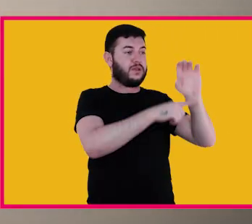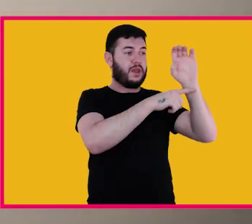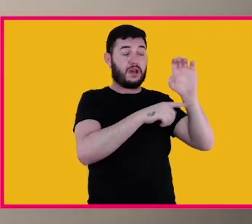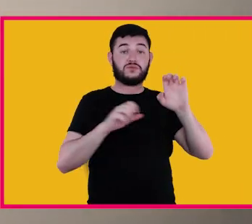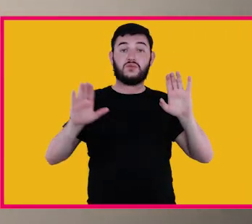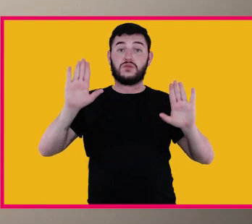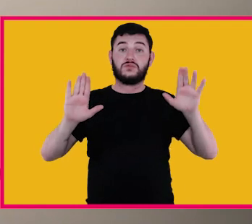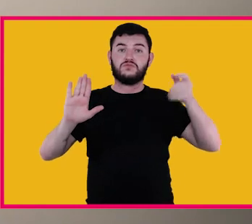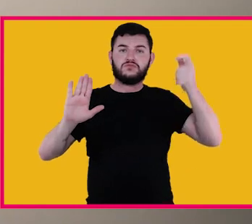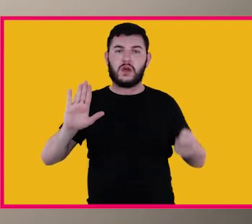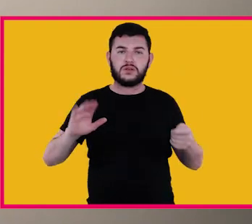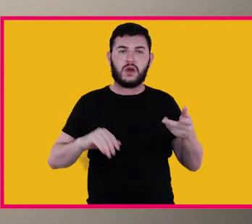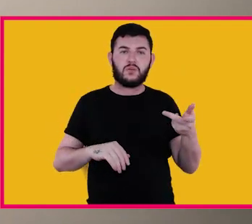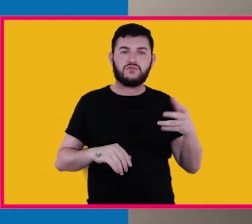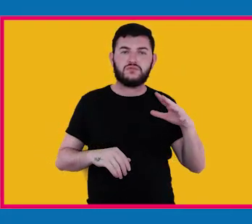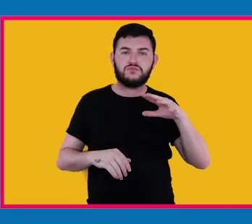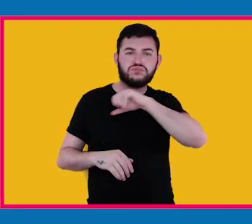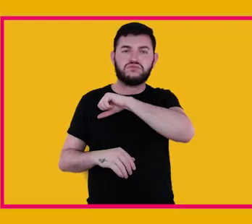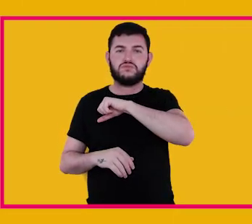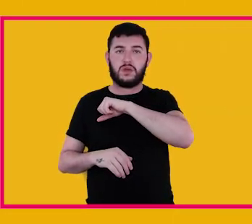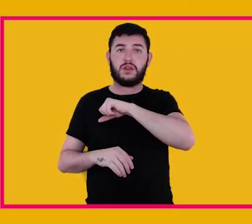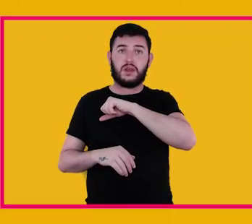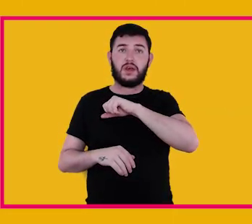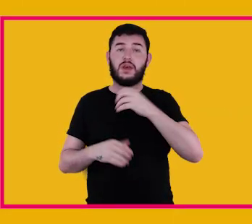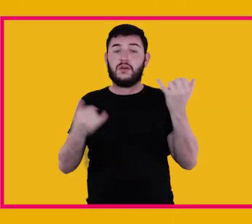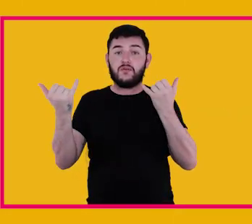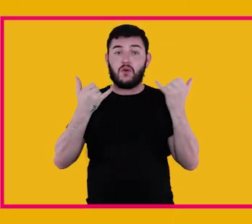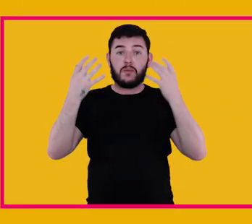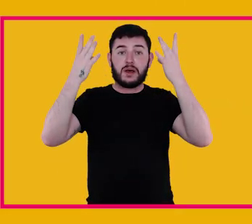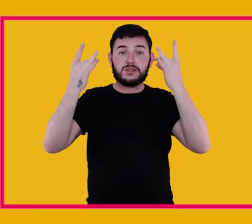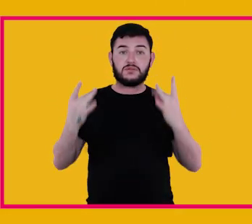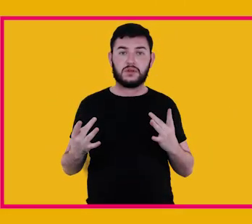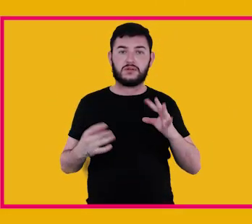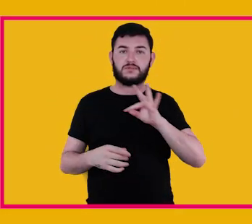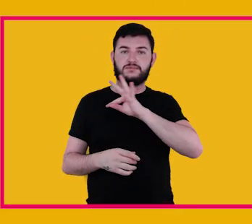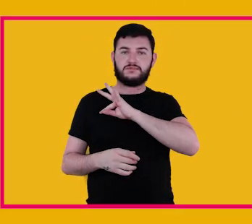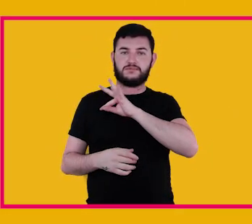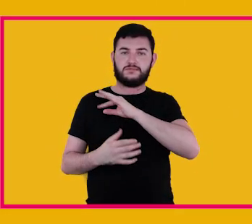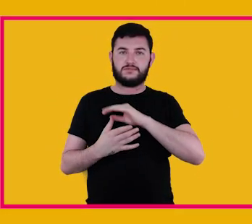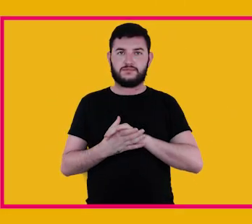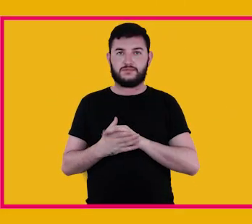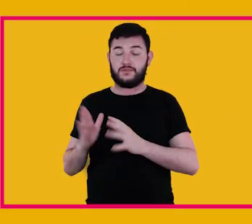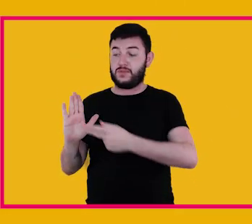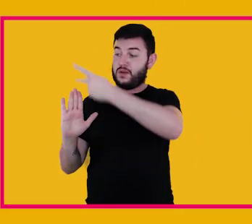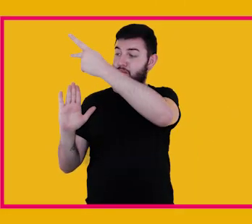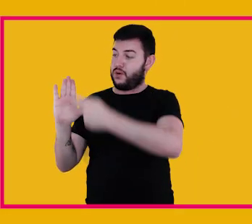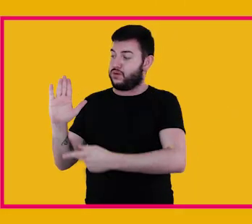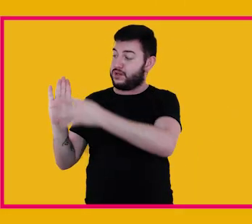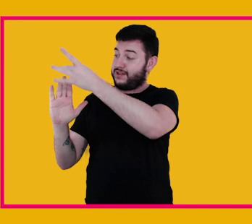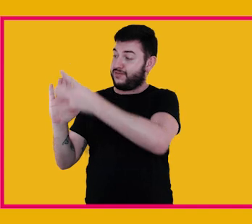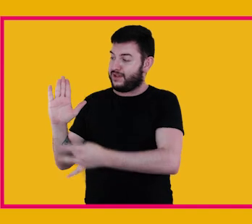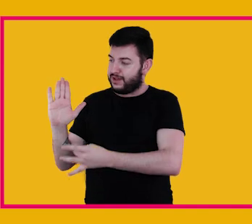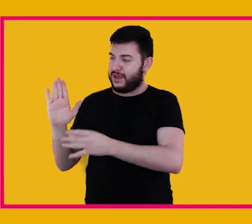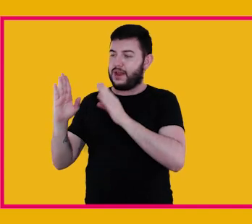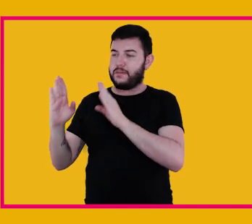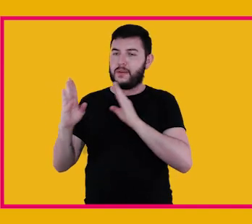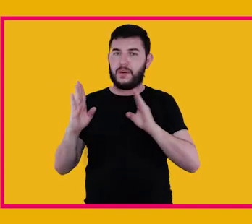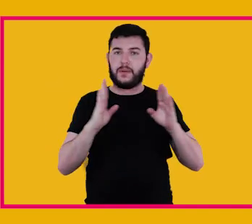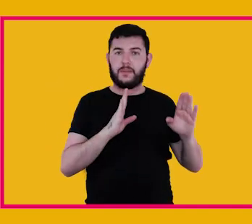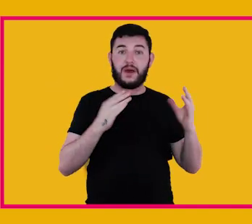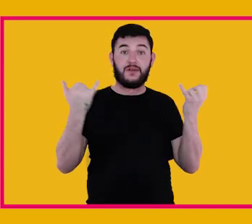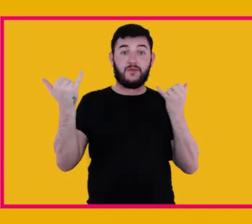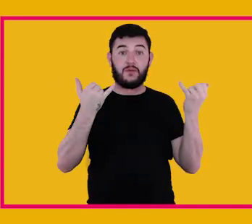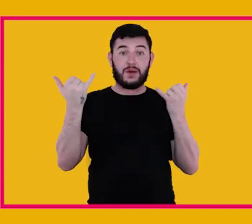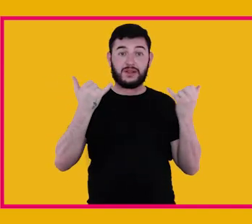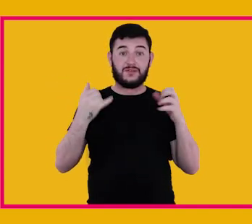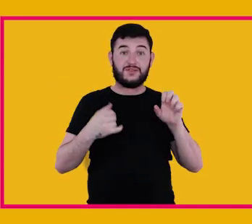forma ágil e embasada tecnicamente. É importante conhecermos todo o escopo do pacote de projetos, pois mesmo que num primeiro momento seja construído